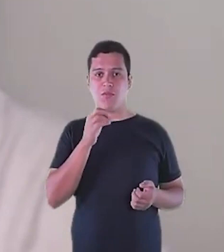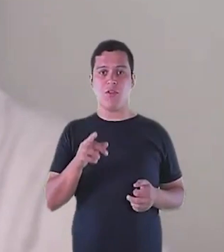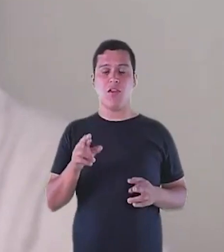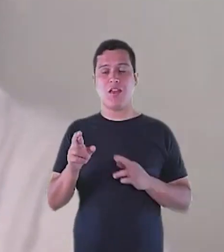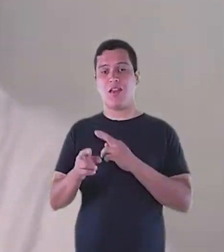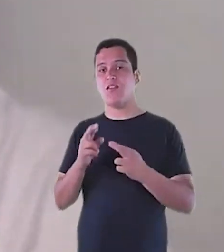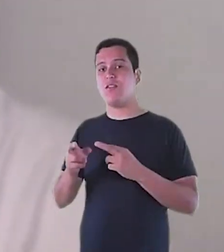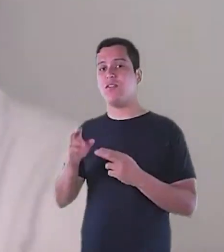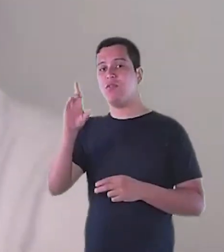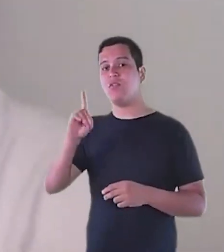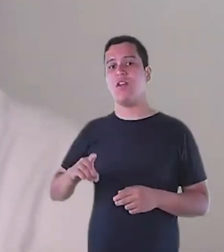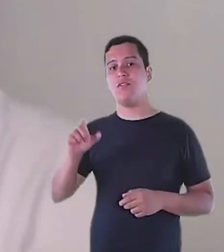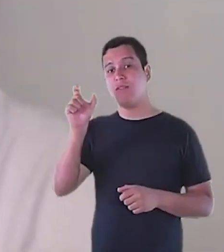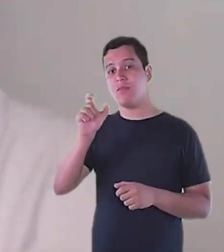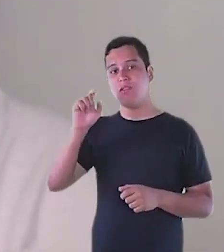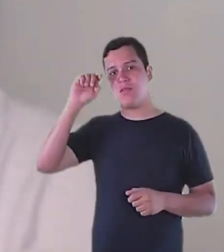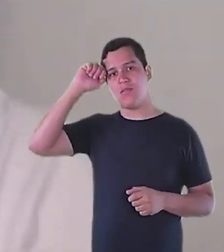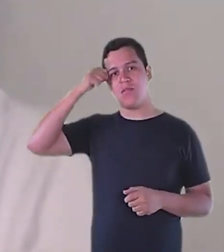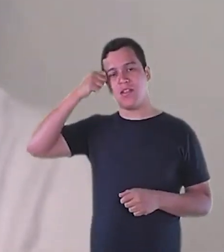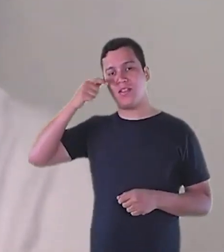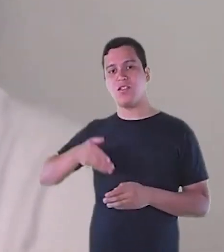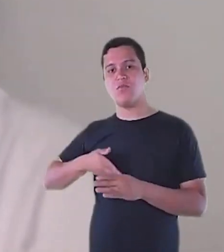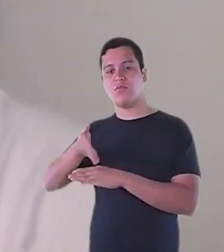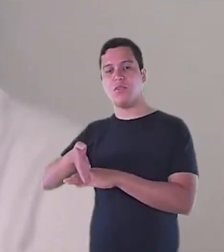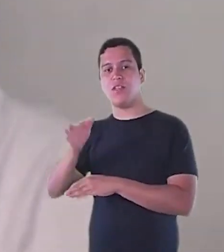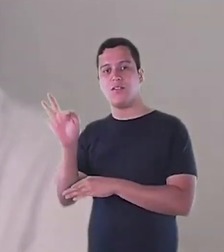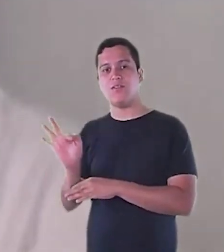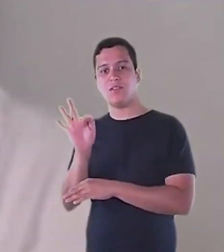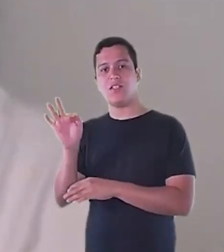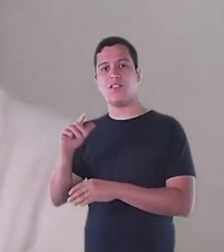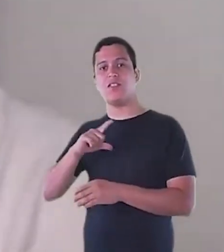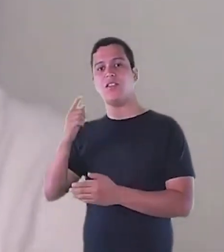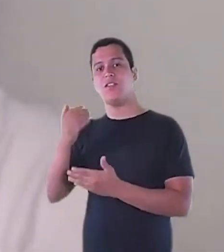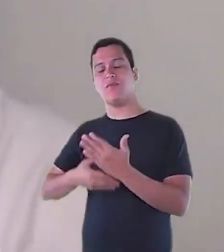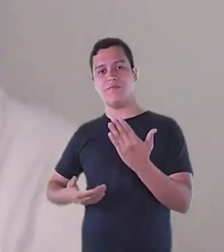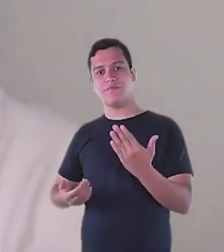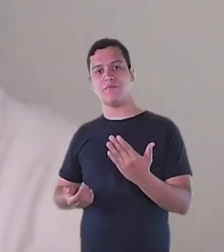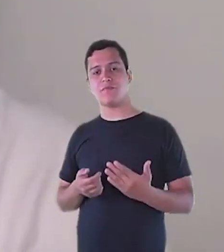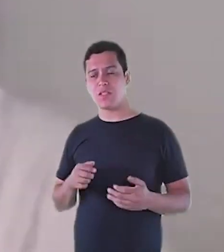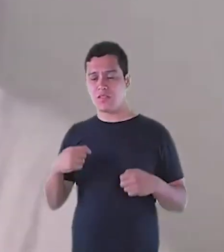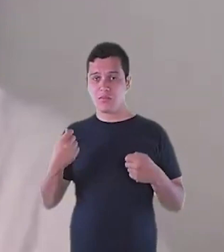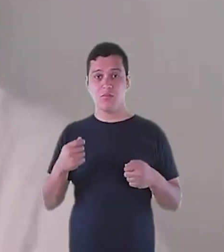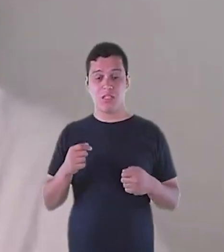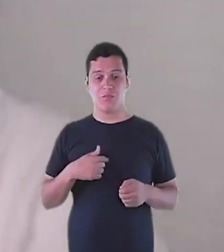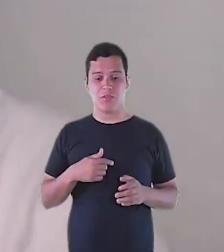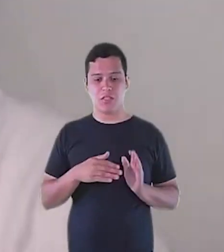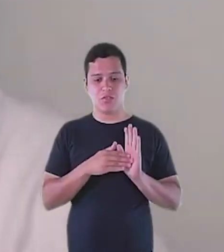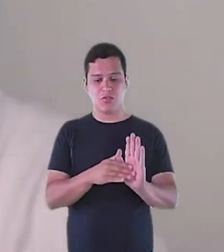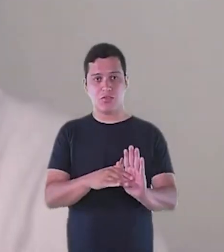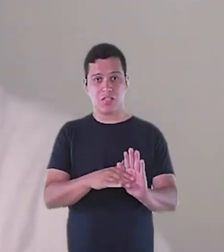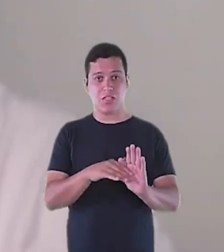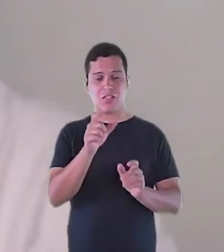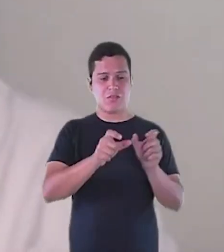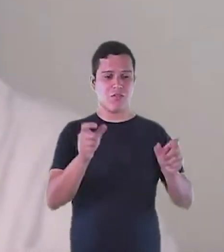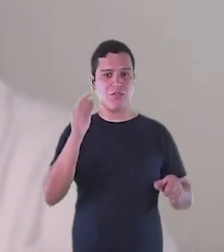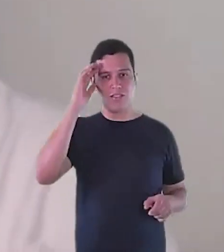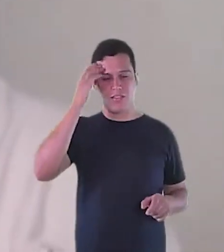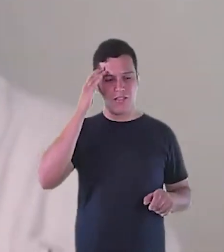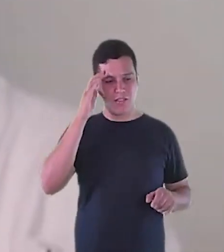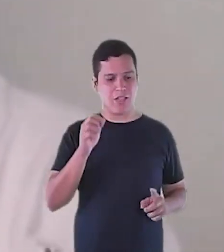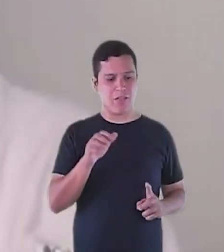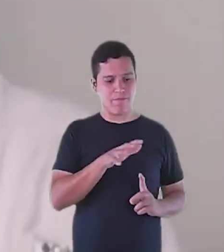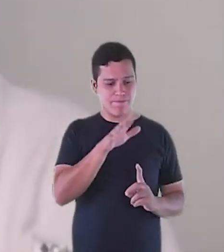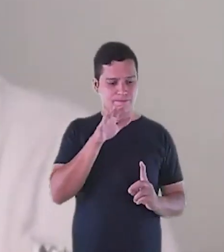funciona e que é importante para o Brasil. Então nós temos que fazer isso, conscientizar as pessoas a respeito da importância disso, que isso não é um